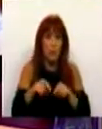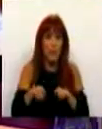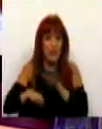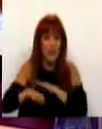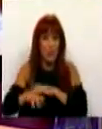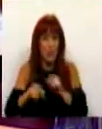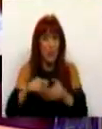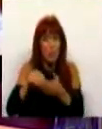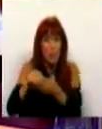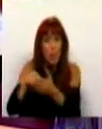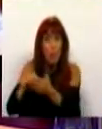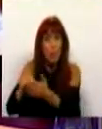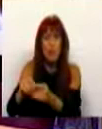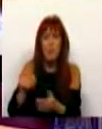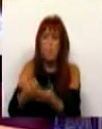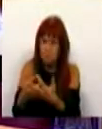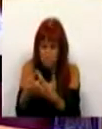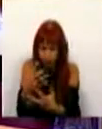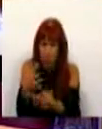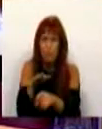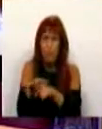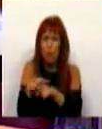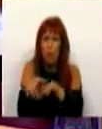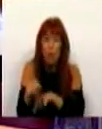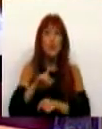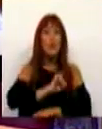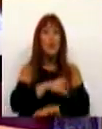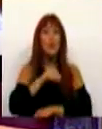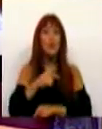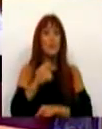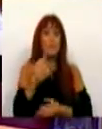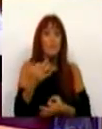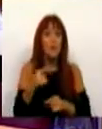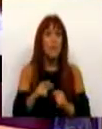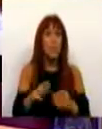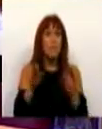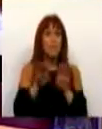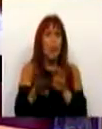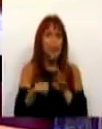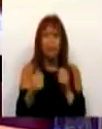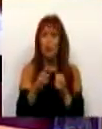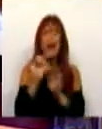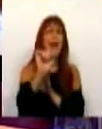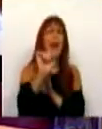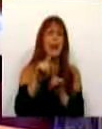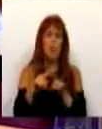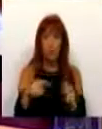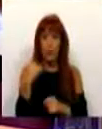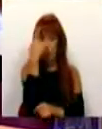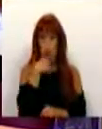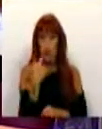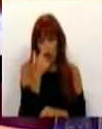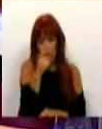direita, esse empobrecimento foi marcante, impactante e o poder local foi, de facto, a porta onde todos bateram e foi o rosto